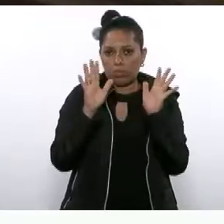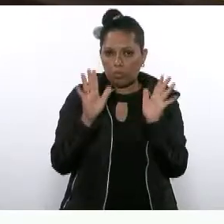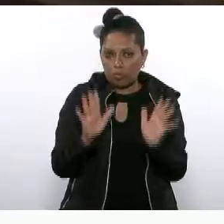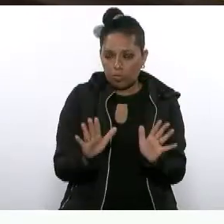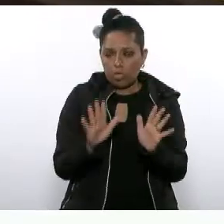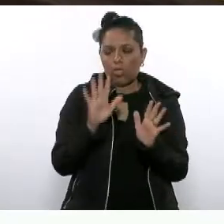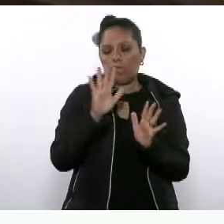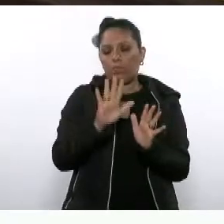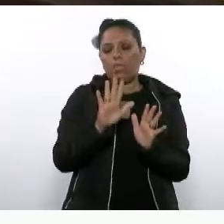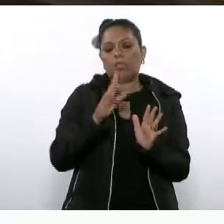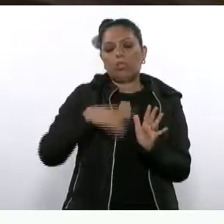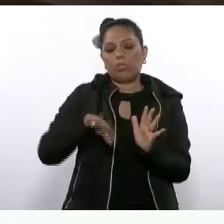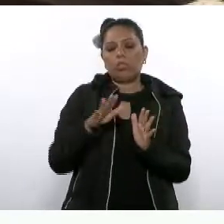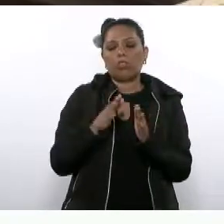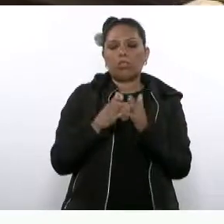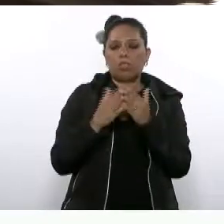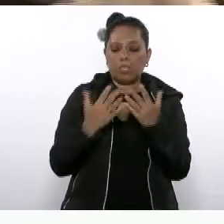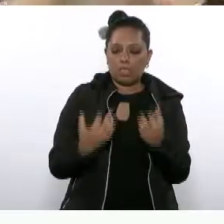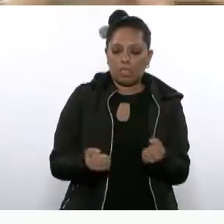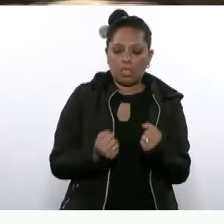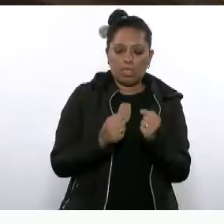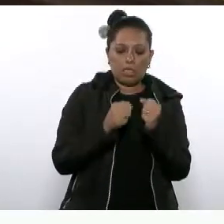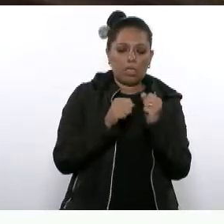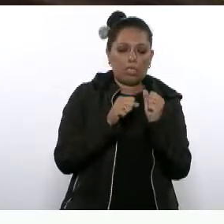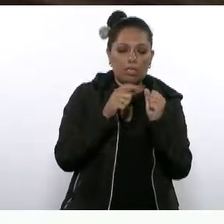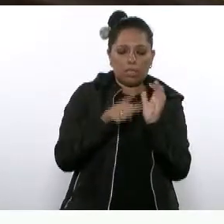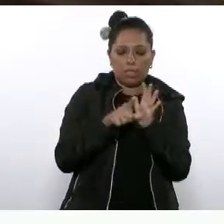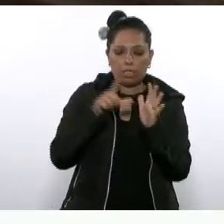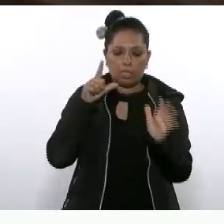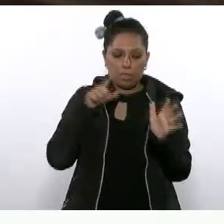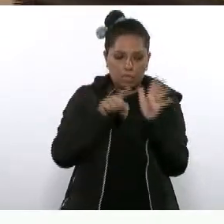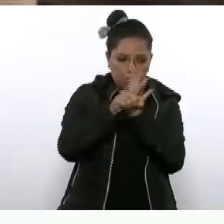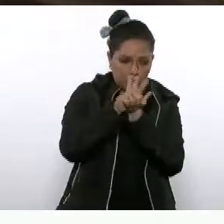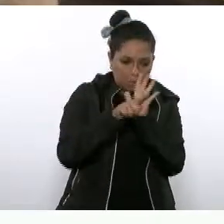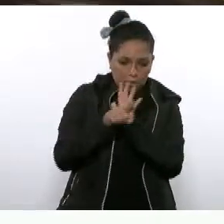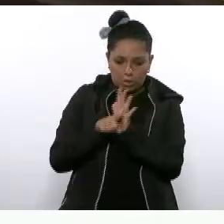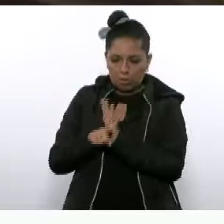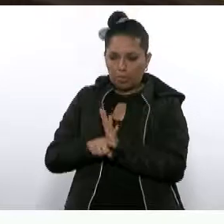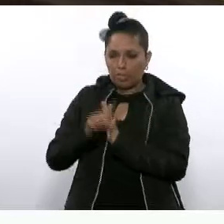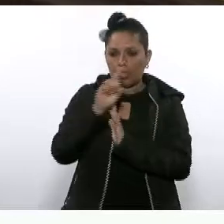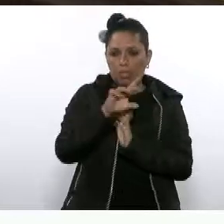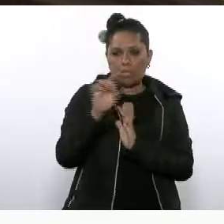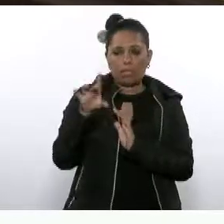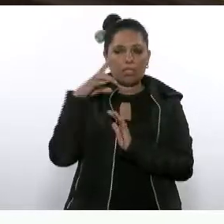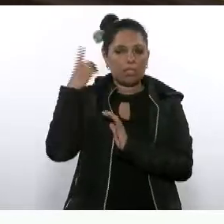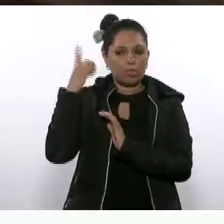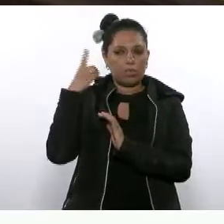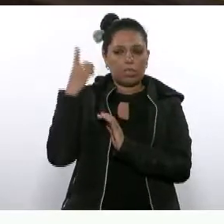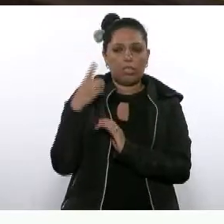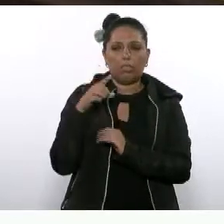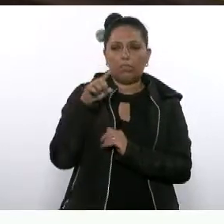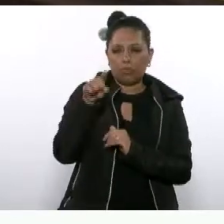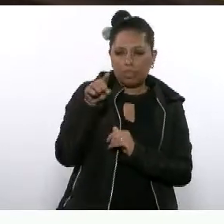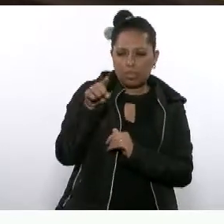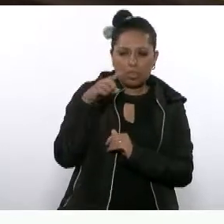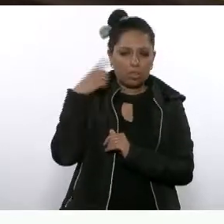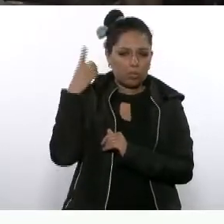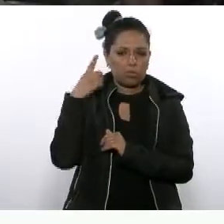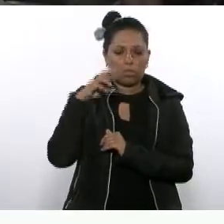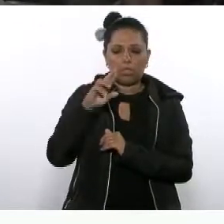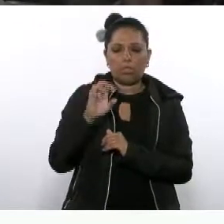submeter a análise a vossas excelências antes de serem assinados. Deputada enfermeira Rejane quer fazer uma